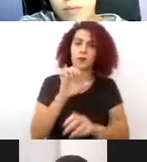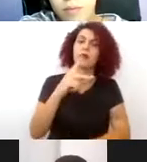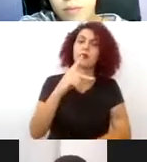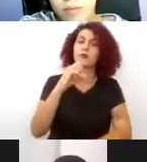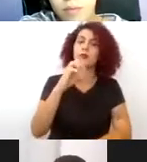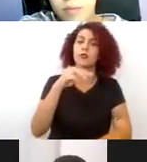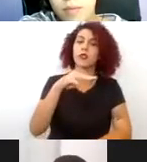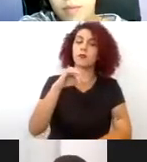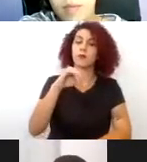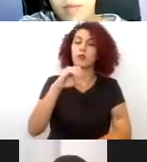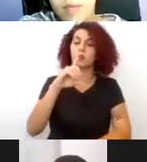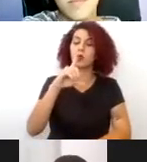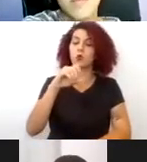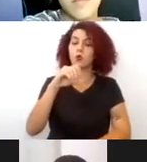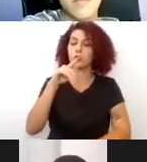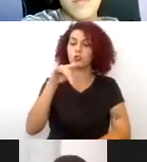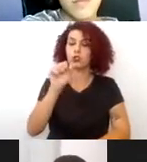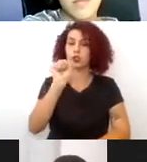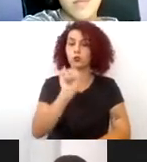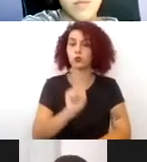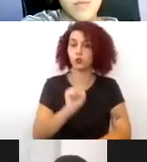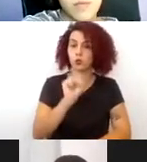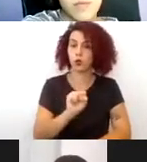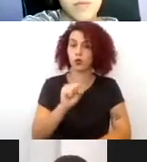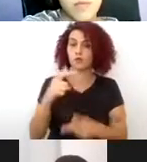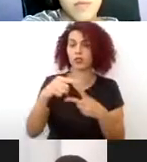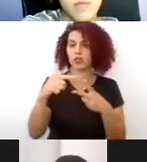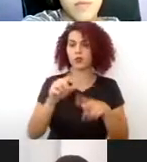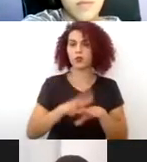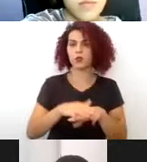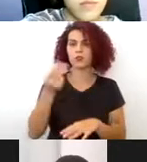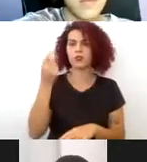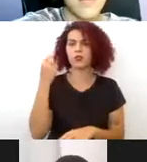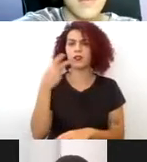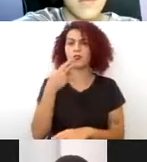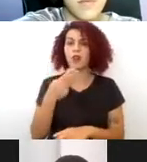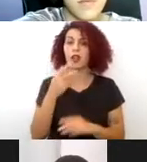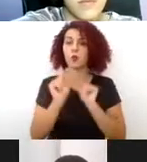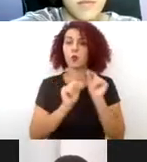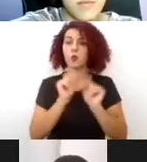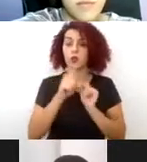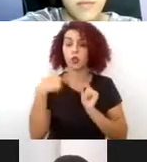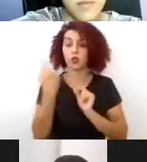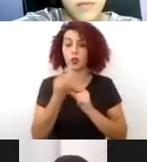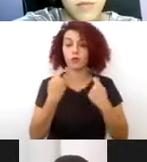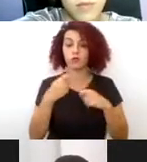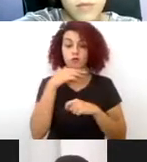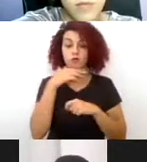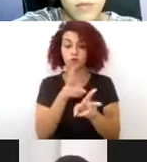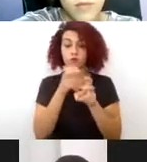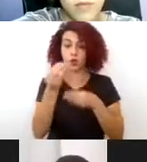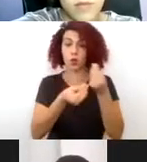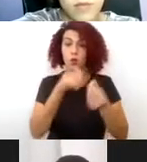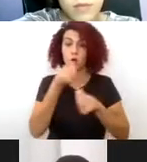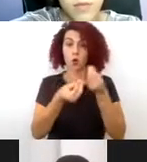é esses dois autores são os mais antigos estão falando de um processo de precisamos Enxergar como a estrutura Colonial ainda